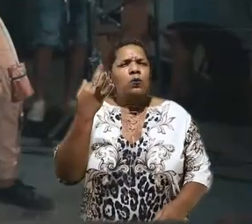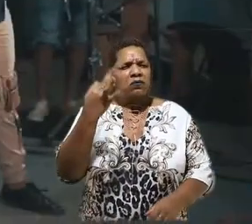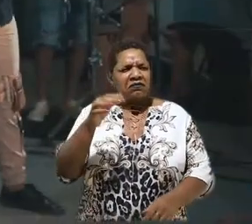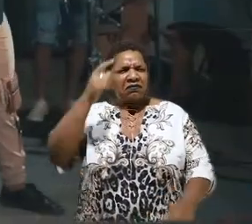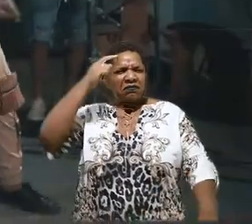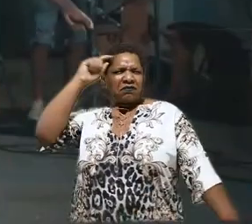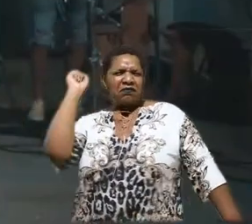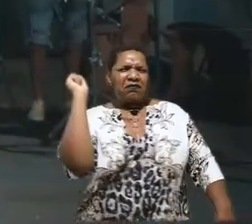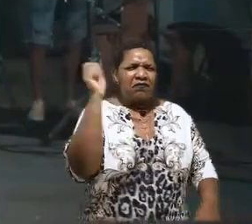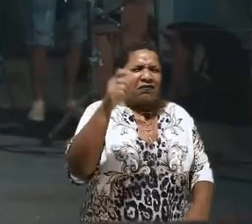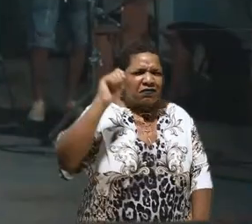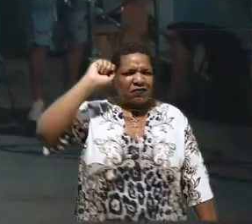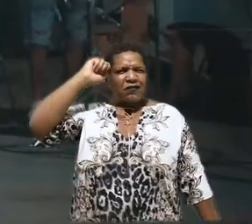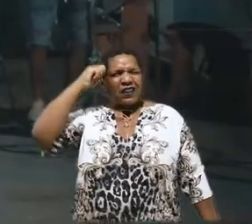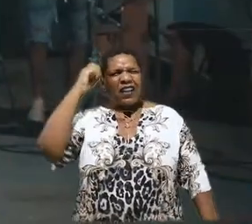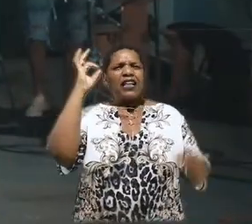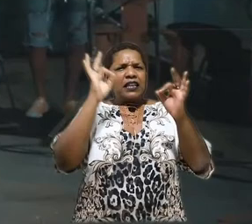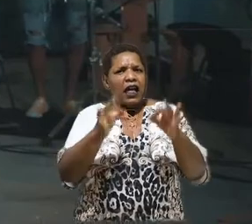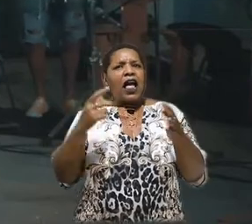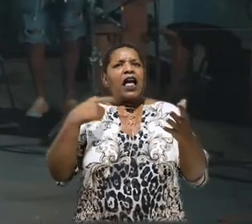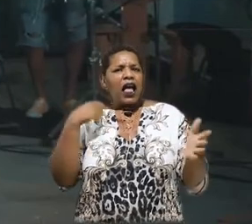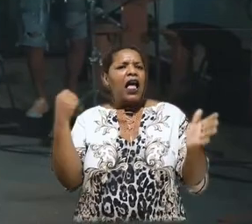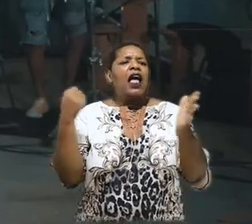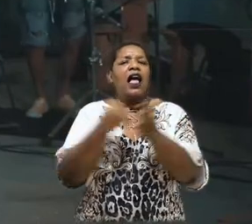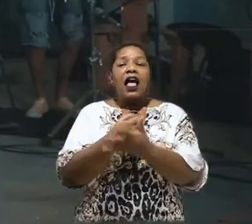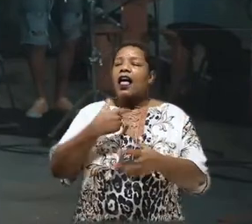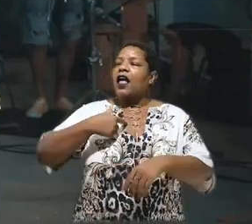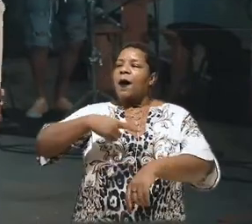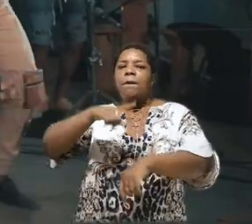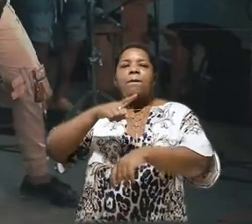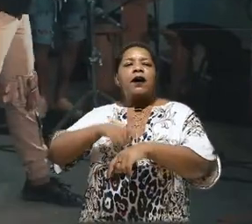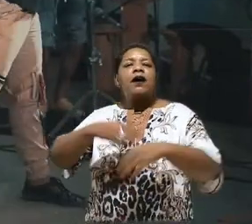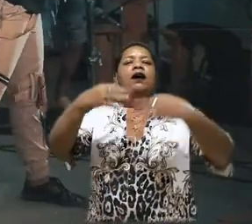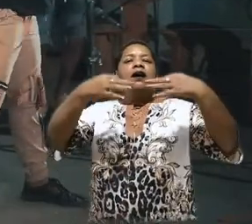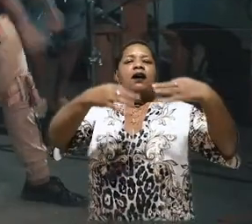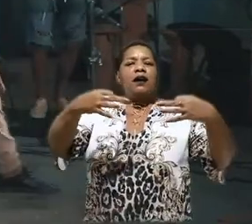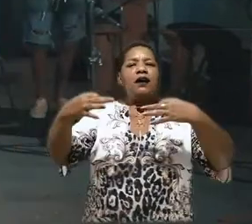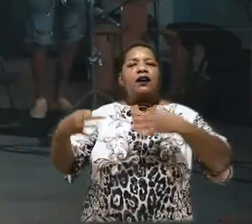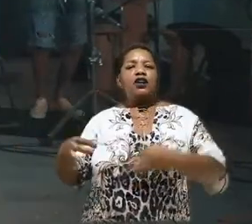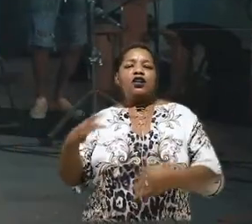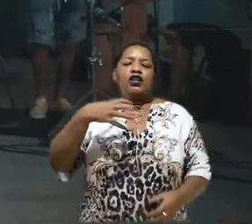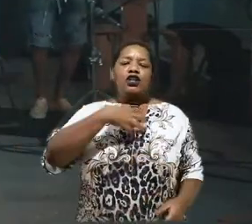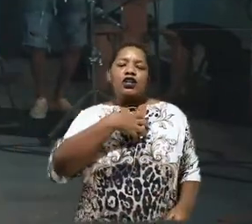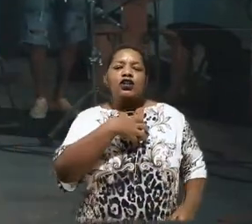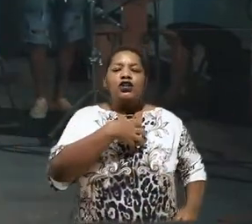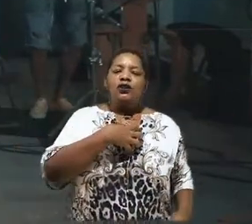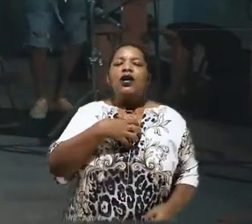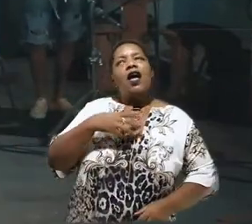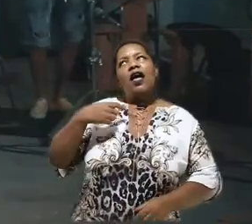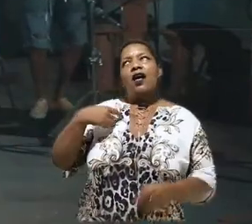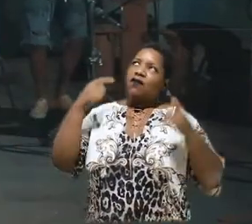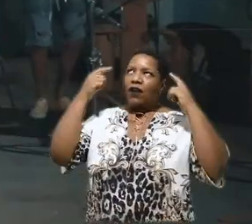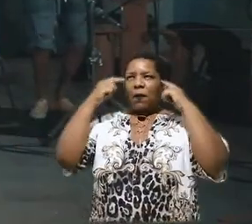a felicidade agora essa tal de Bruna e